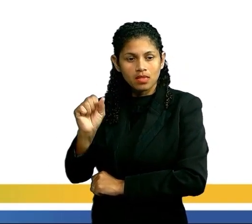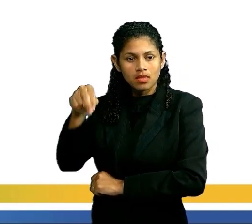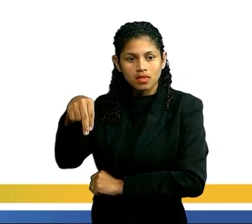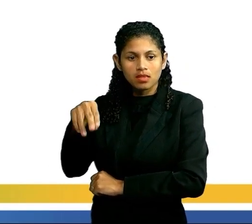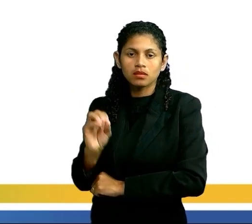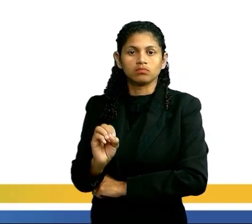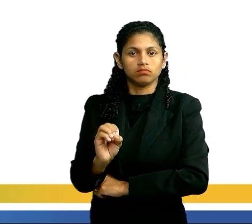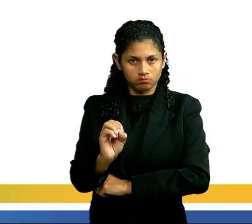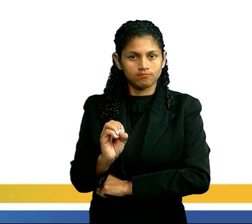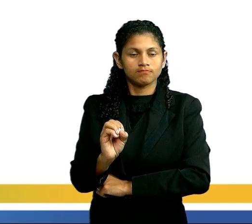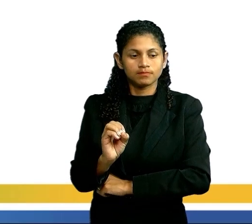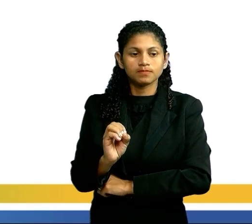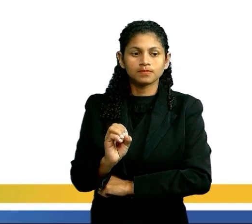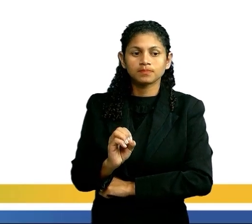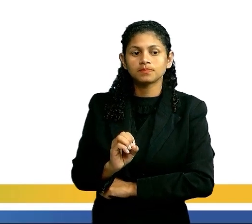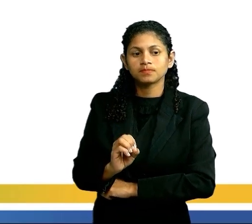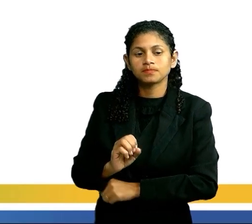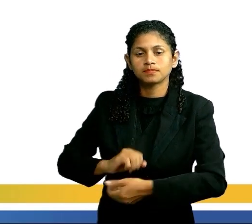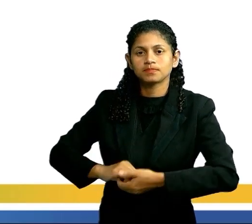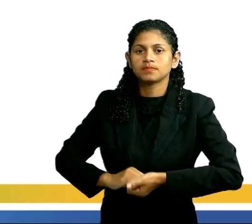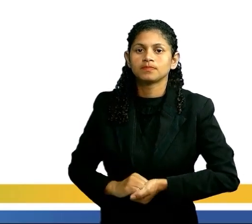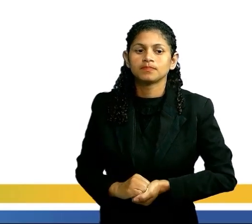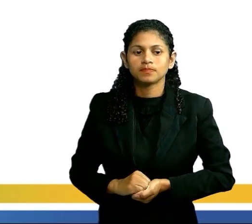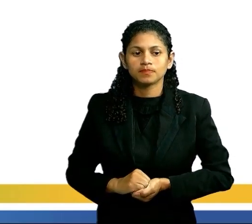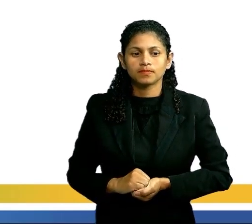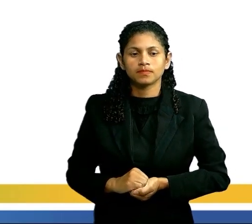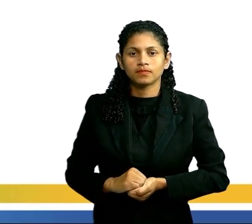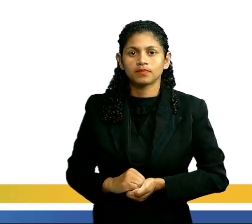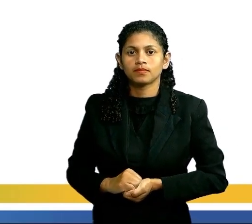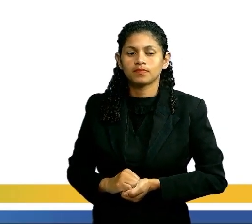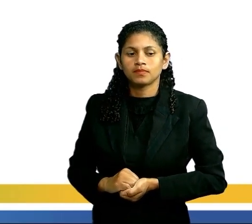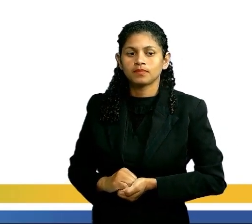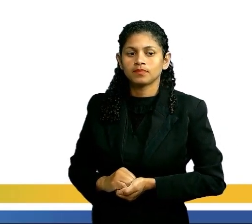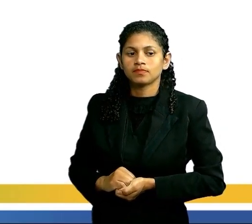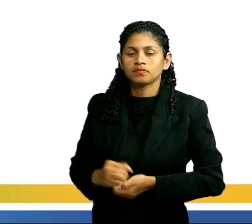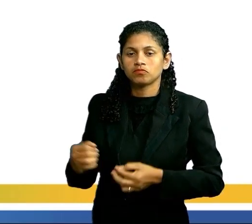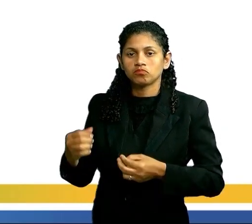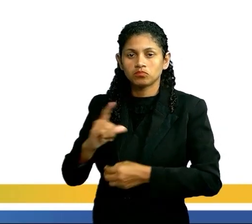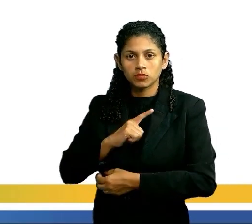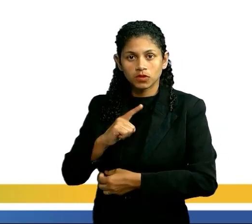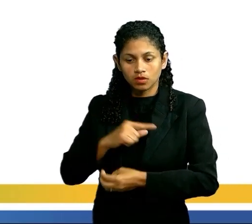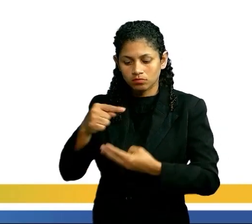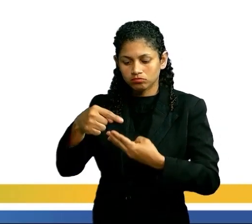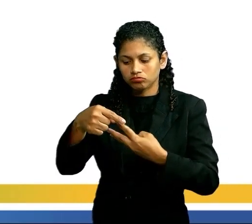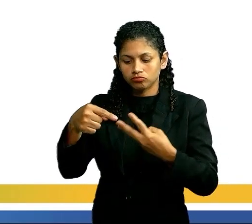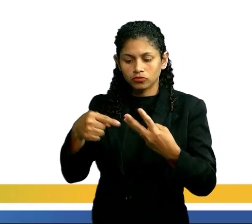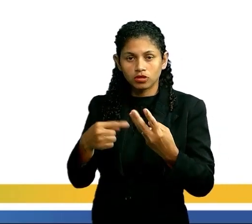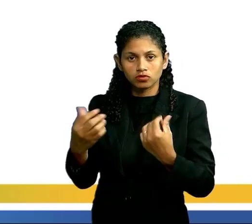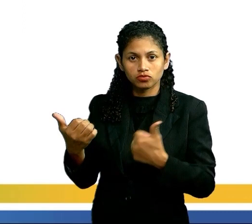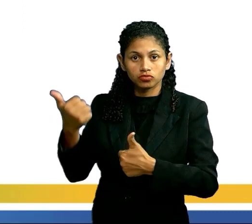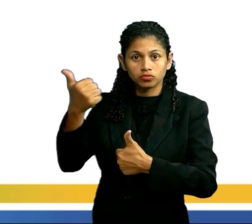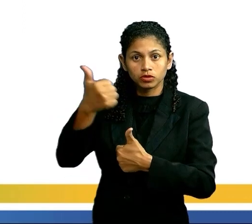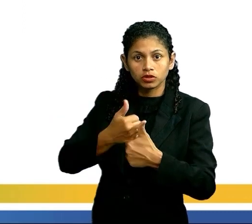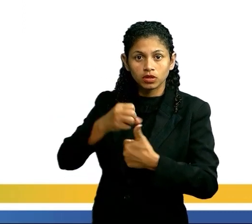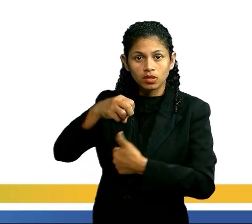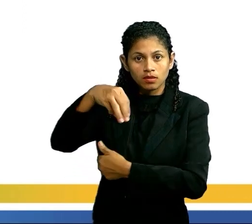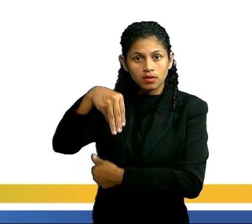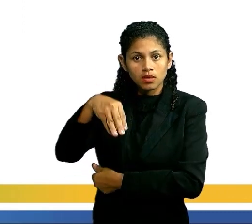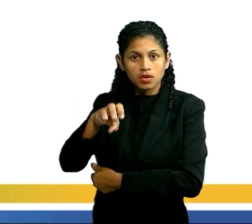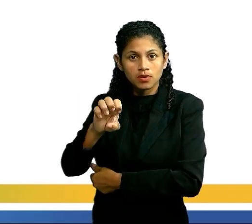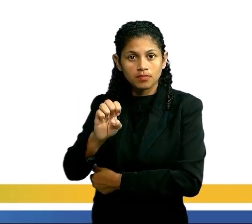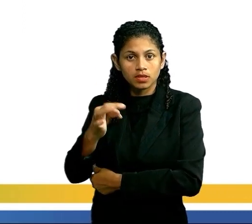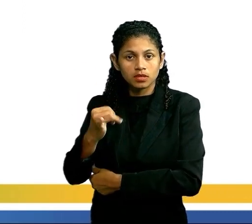carbono 2, no carbono 4 e no carbono 4 também, eu tenho 3 substituintes metil. tá? E